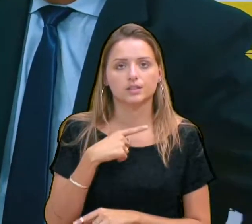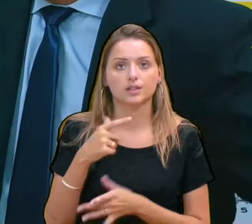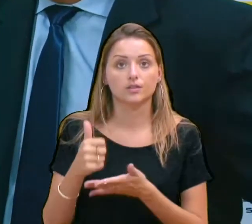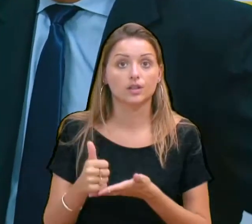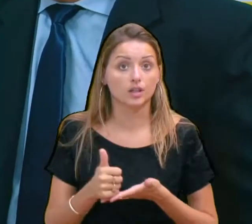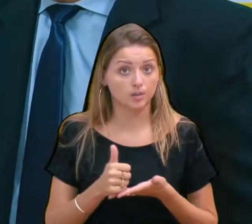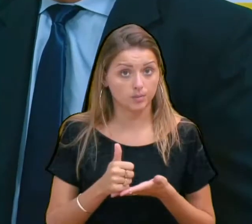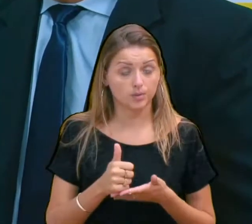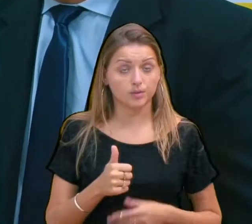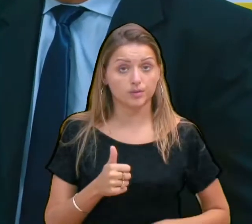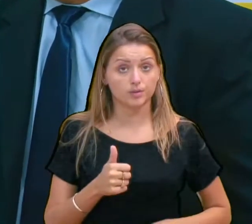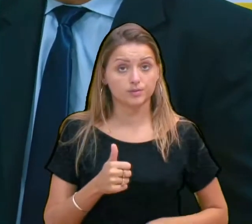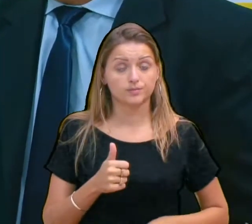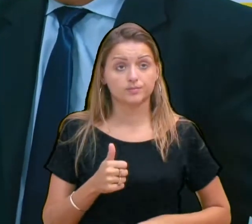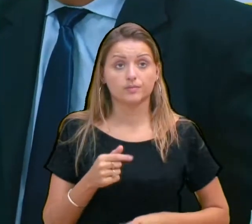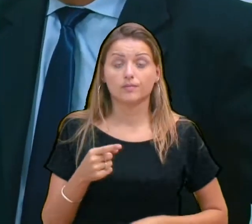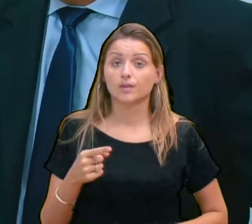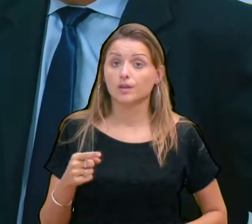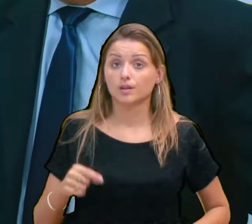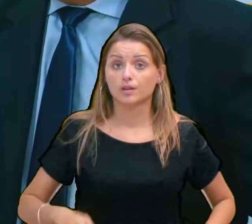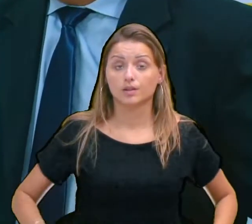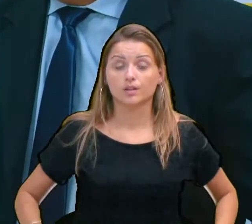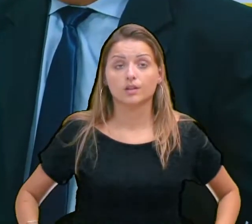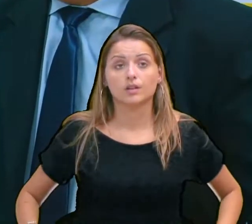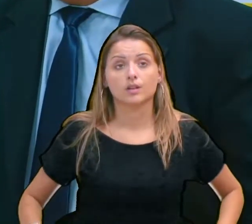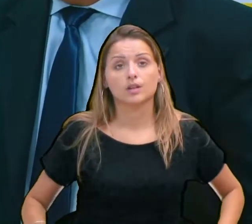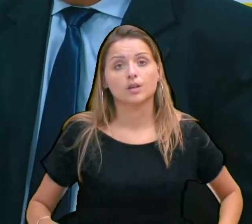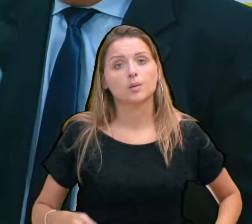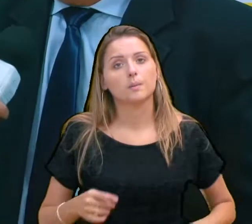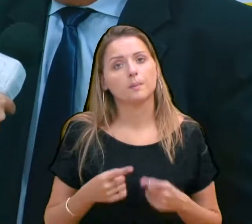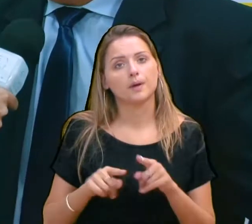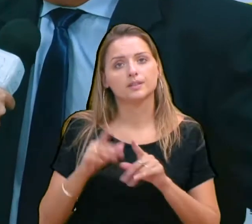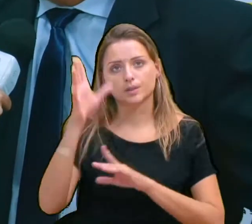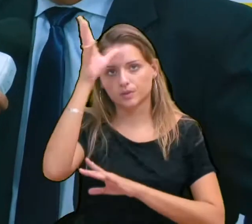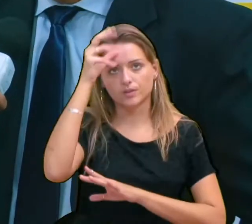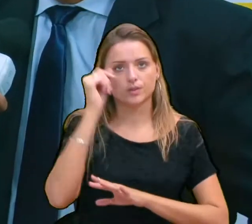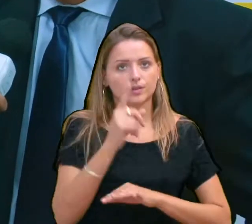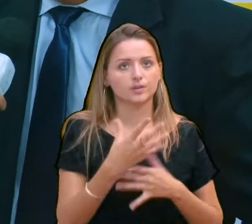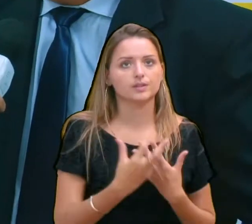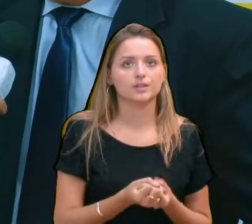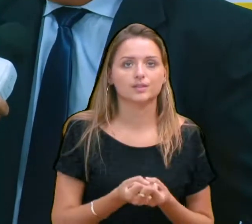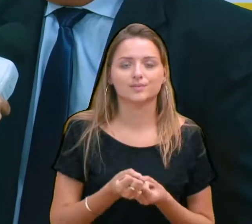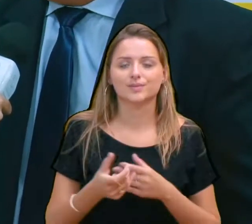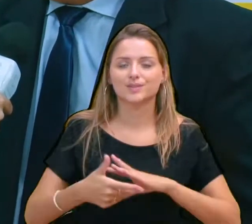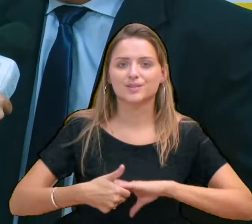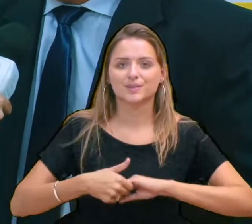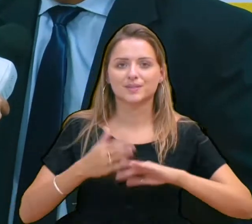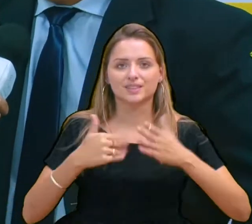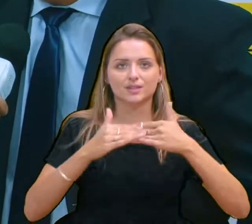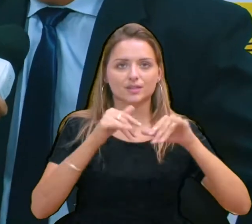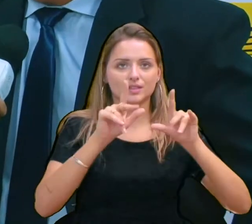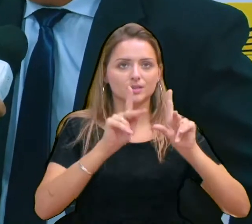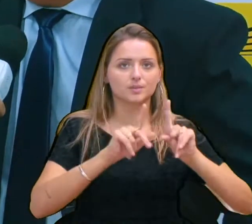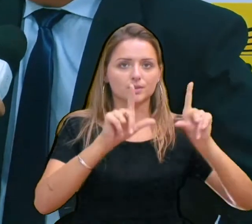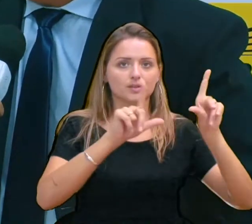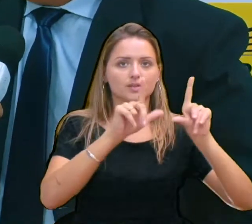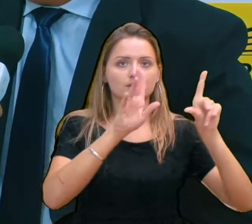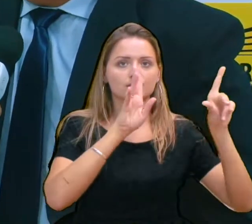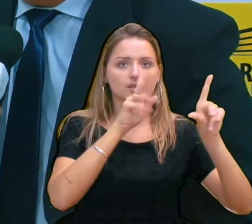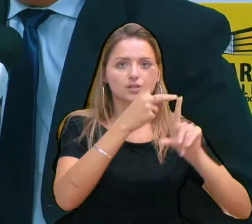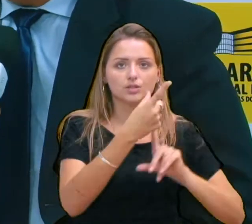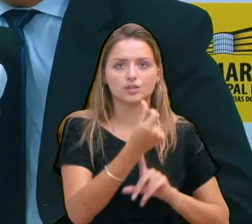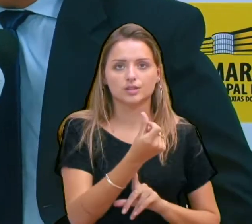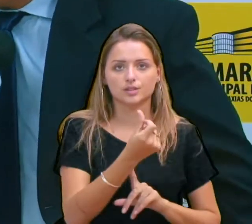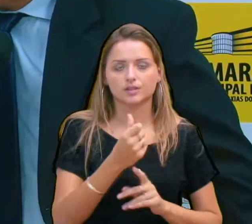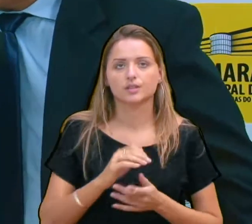suporte para a manutenção desse serviço, mas o município recusou, é isso? É saudação dos espectadores do Canal 16,